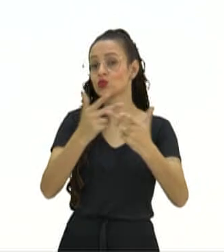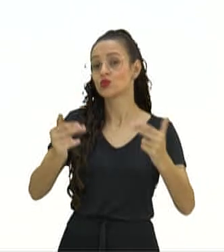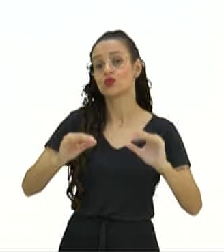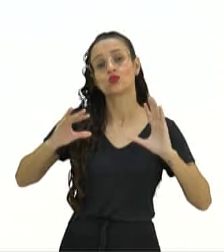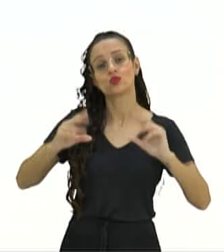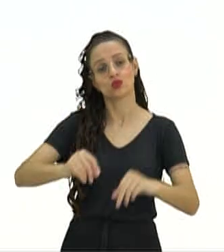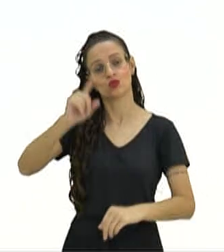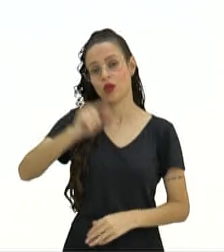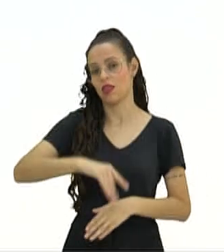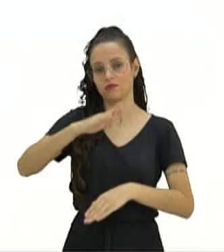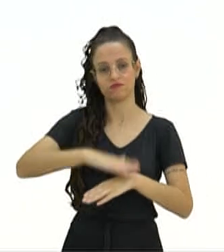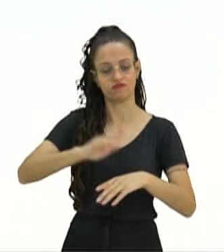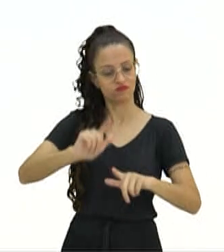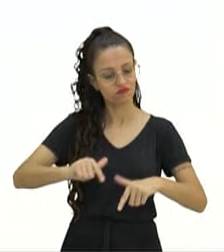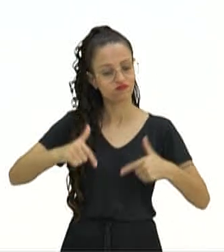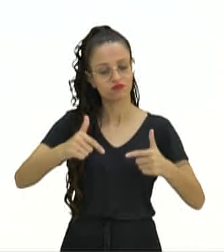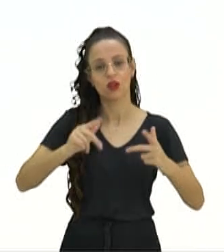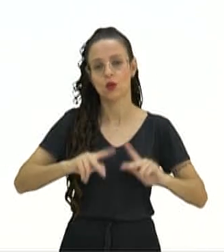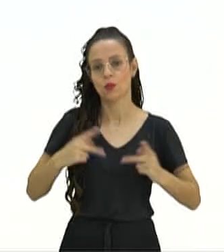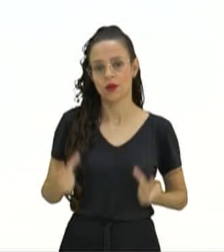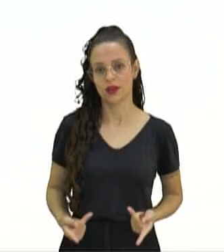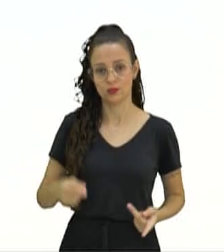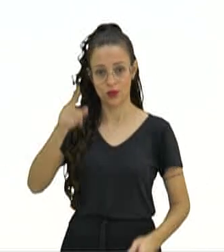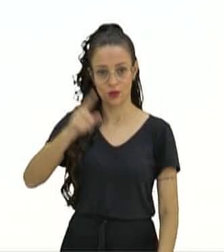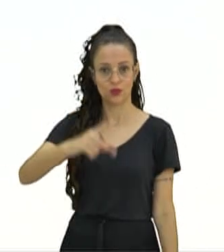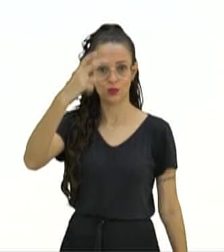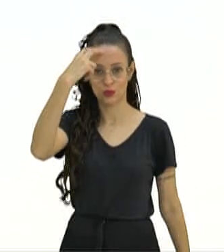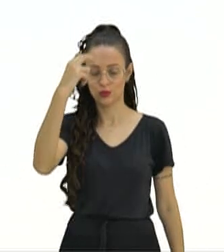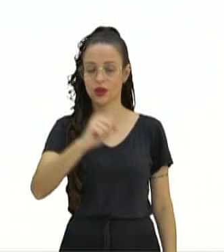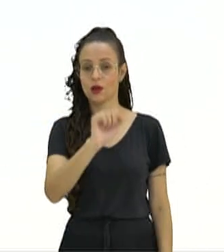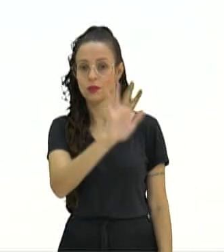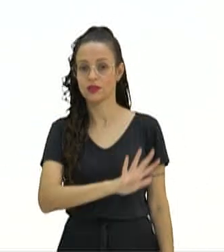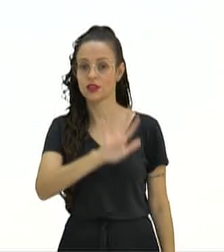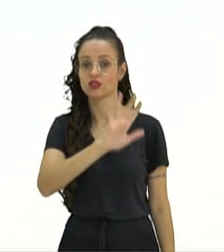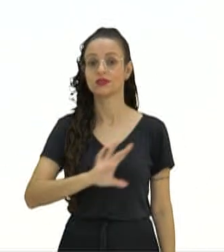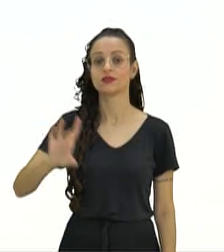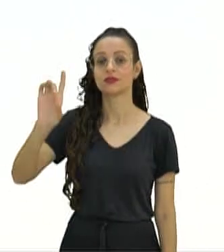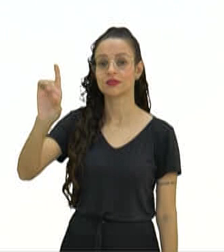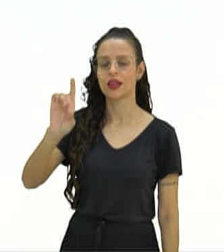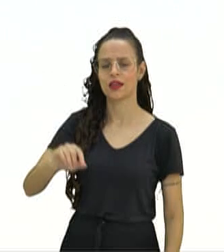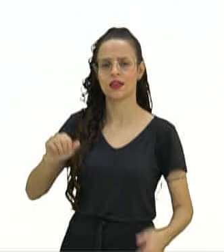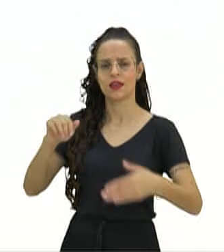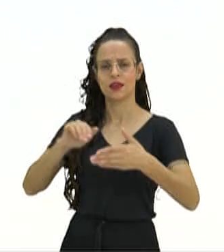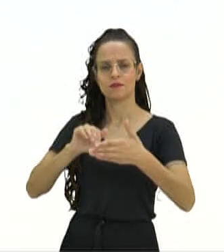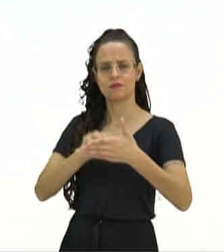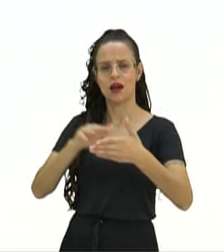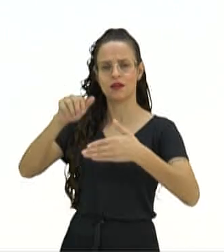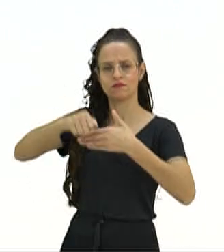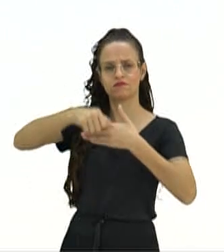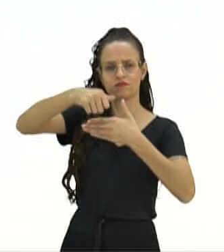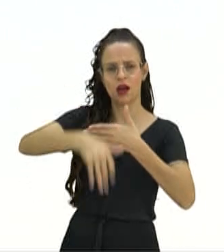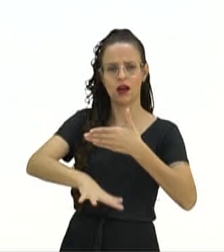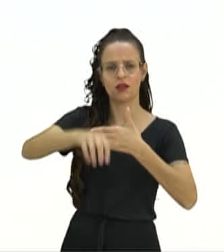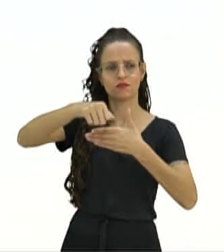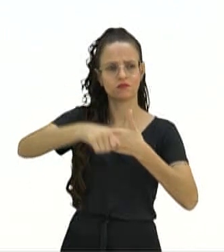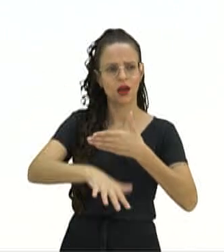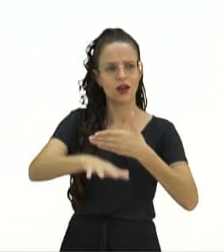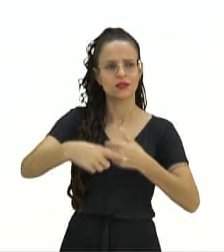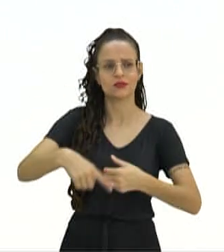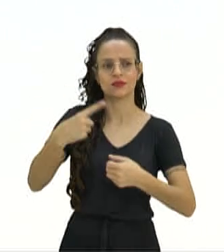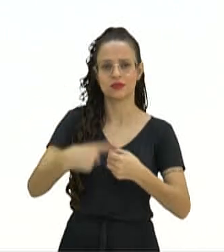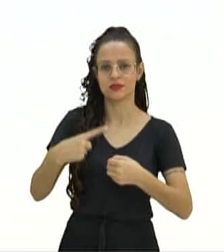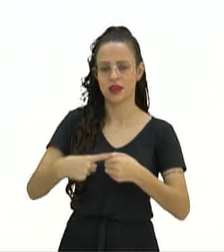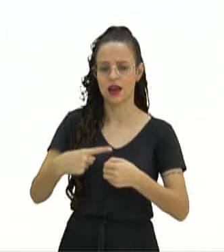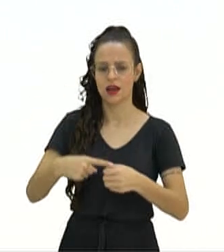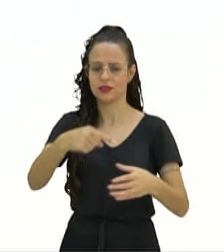resultado do trabalho humano, portanto, paisagens culturais. E a letra D, hidrelétrica, cidade, lago, também tem elementos